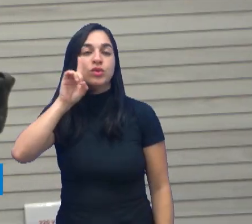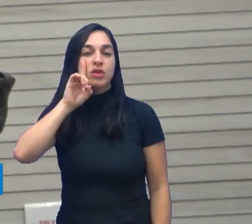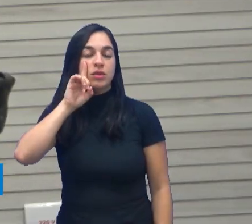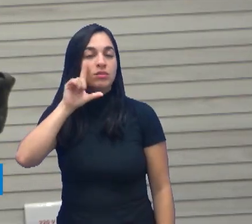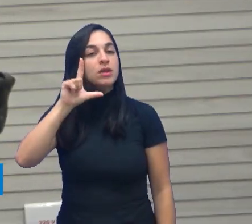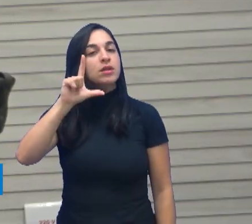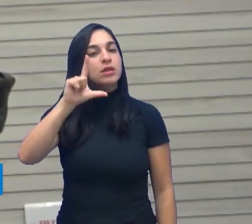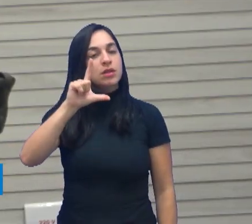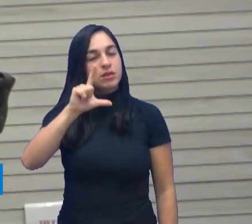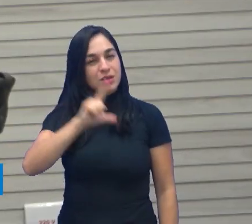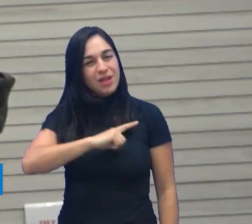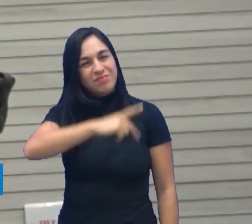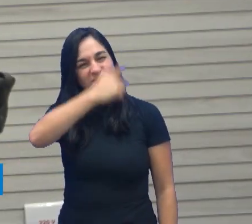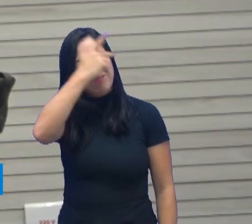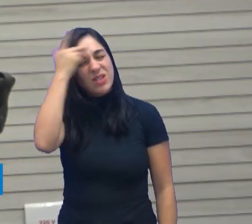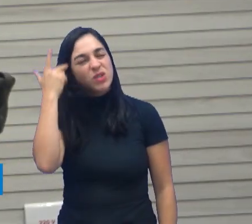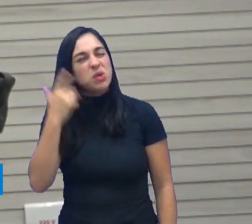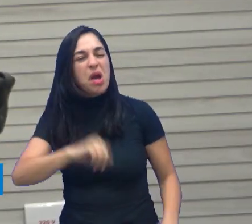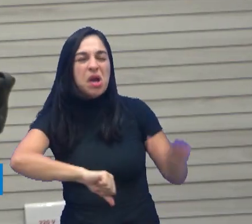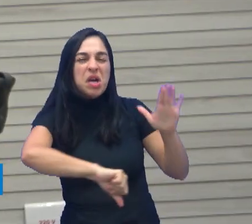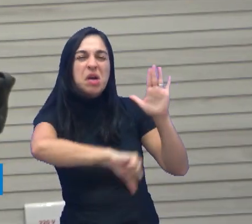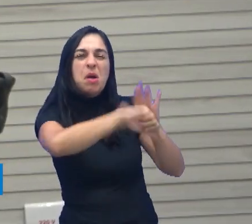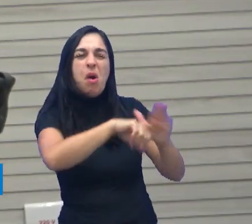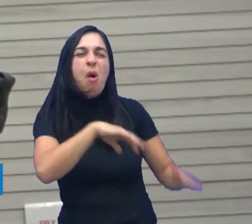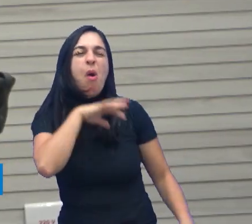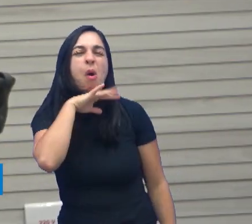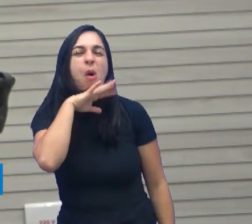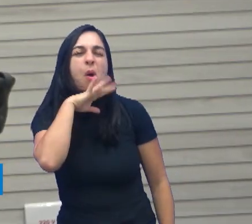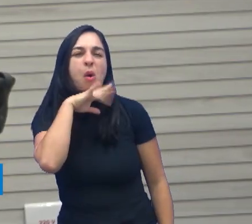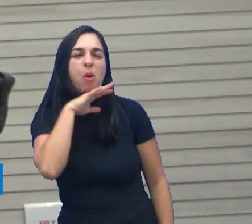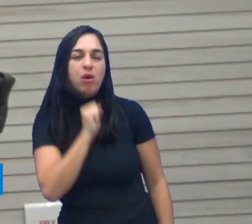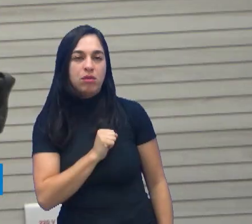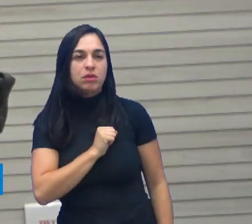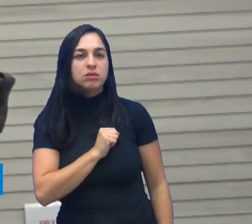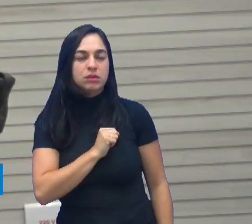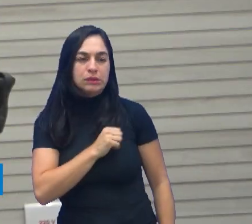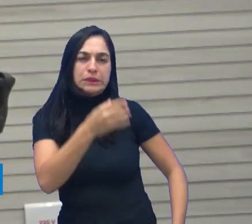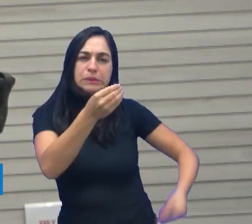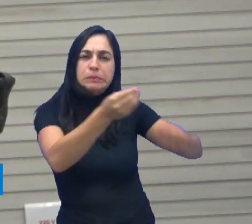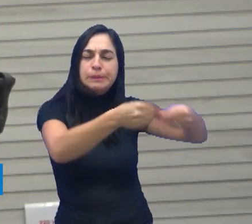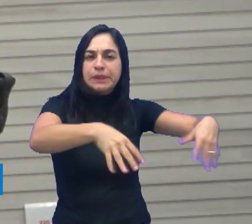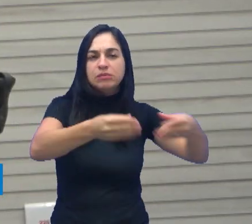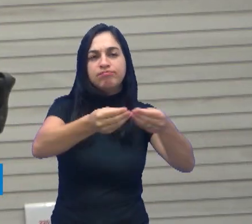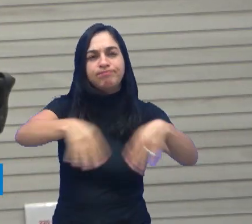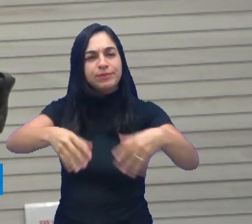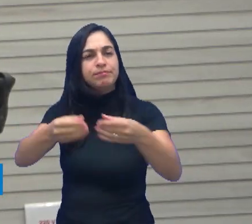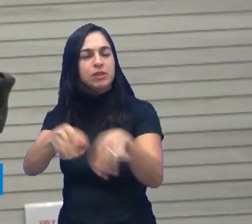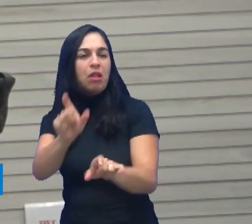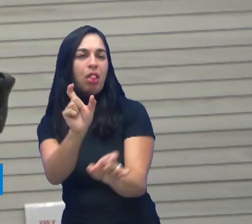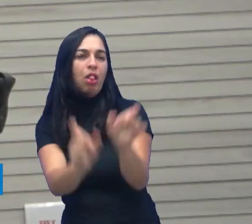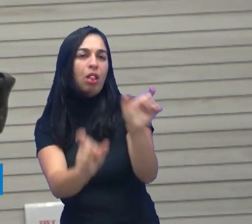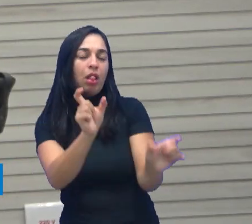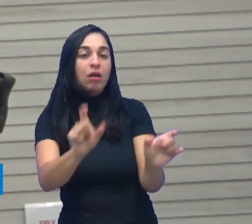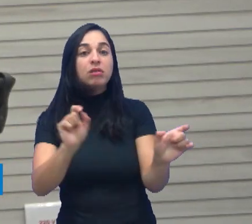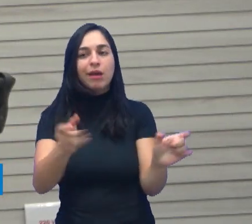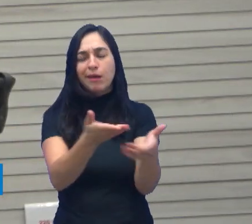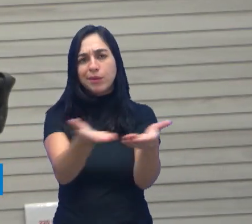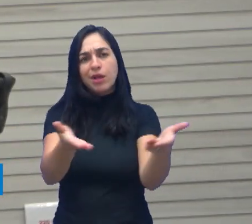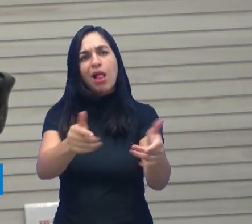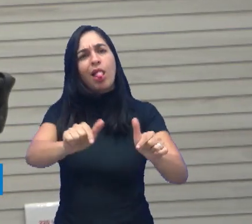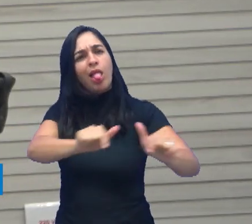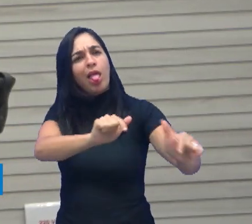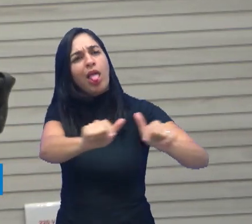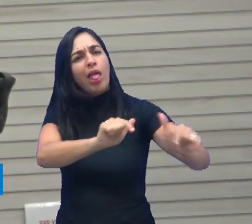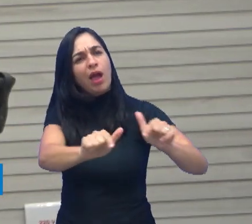bandido, tem um criminoso, tem um vagabundo tirando a segurança e a paz das pessoas que trabalham e